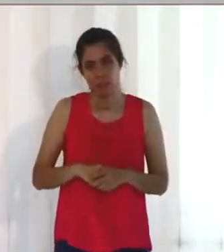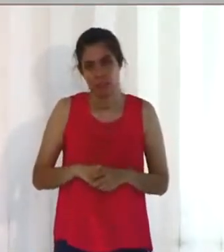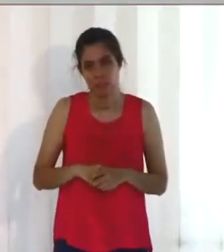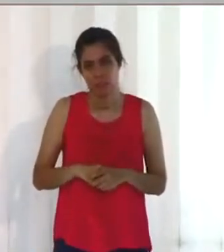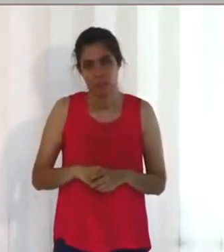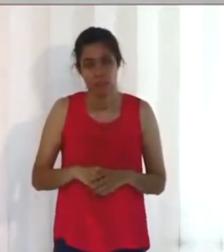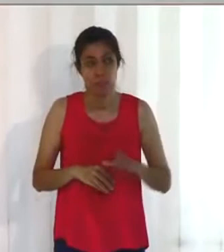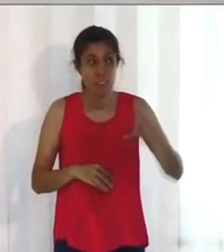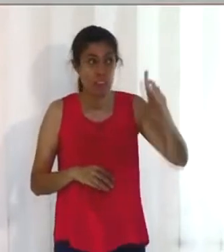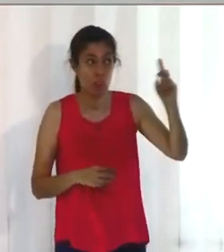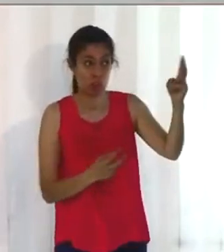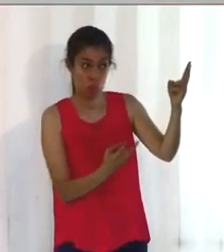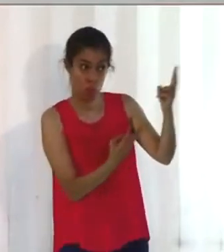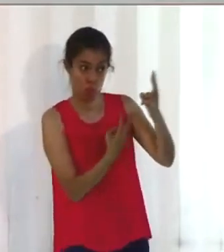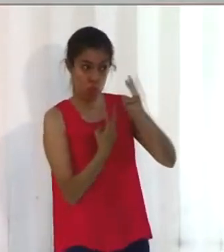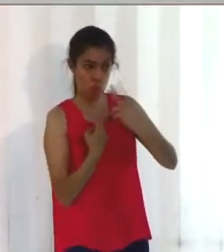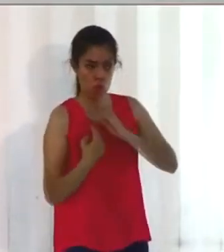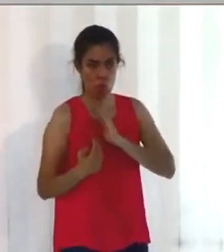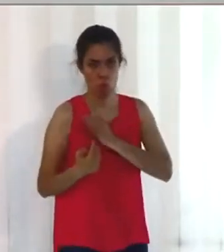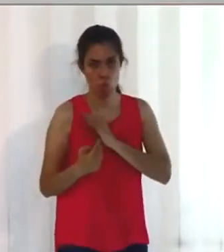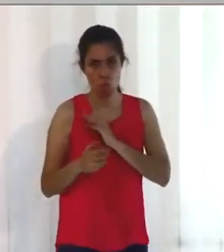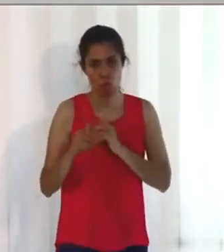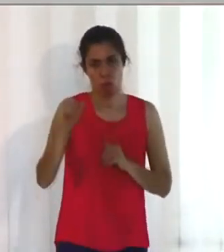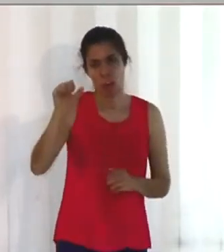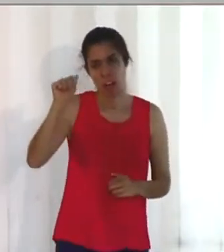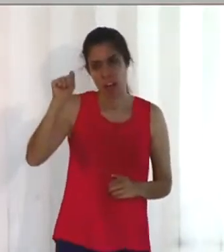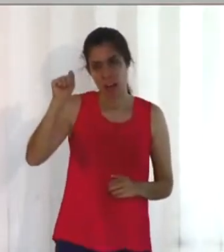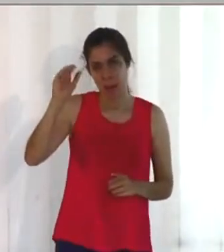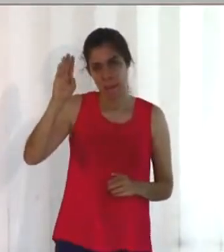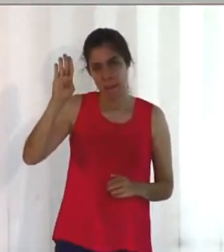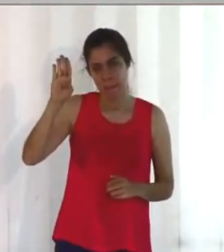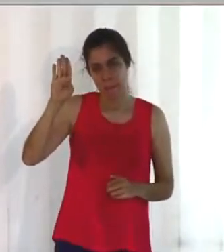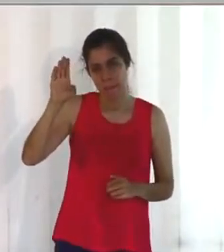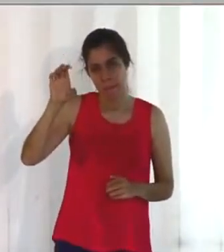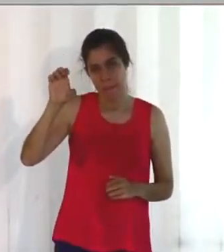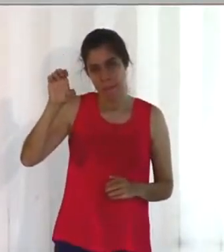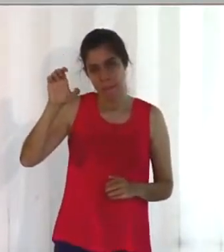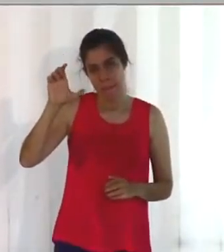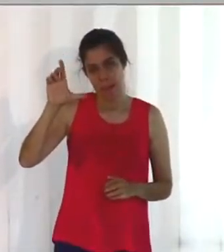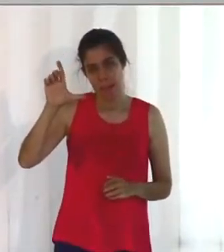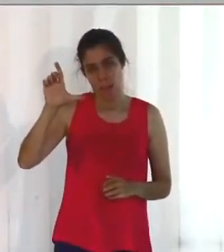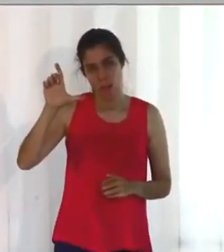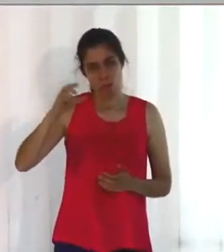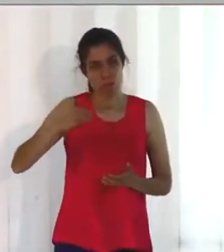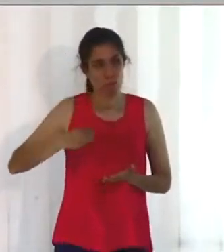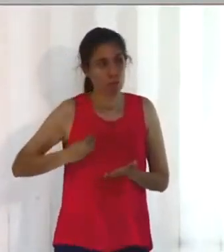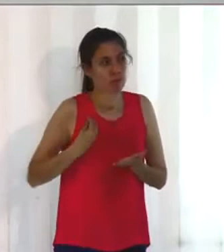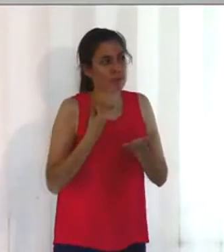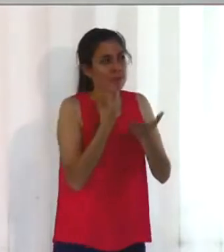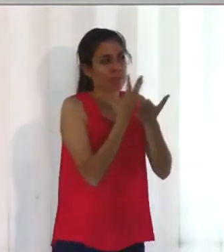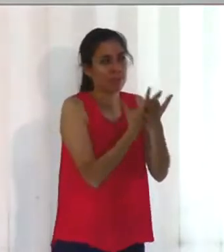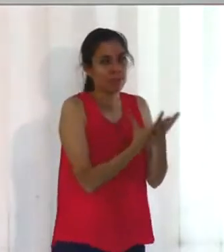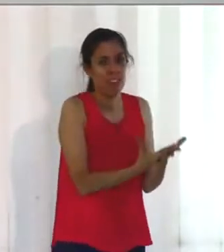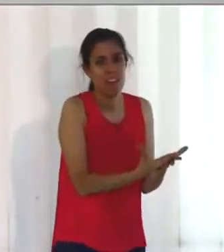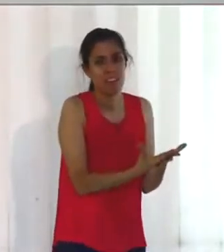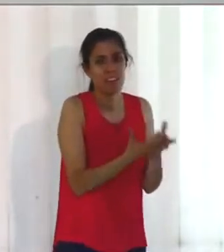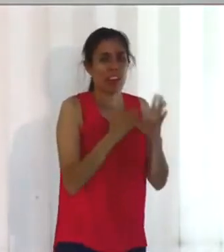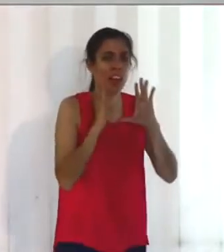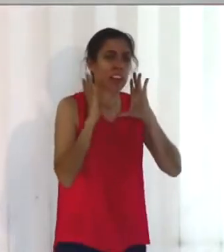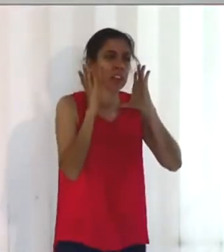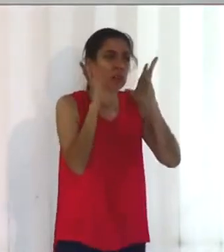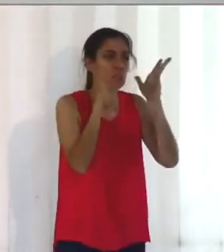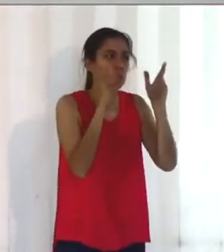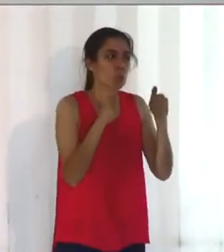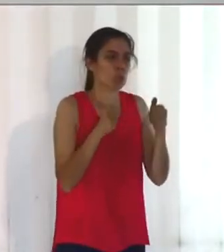corações e viu que um estava entregando alguma coisa como que não lhe fizesse falta se entregasse